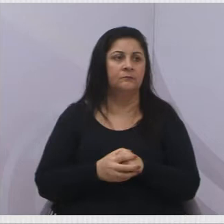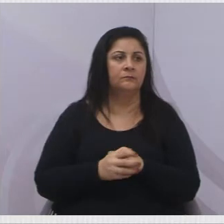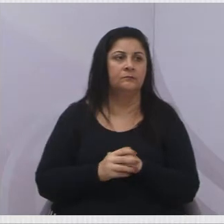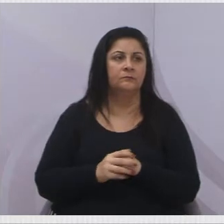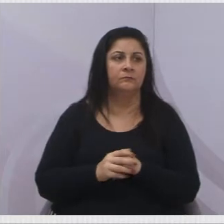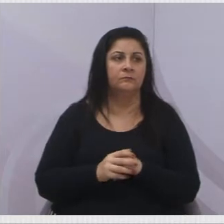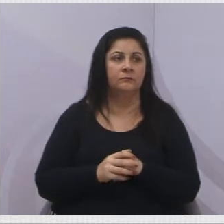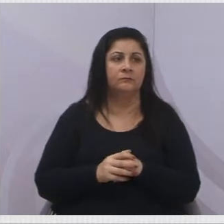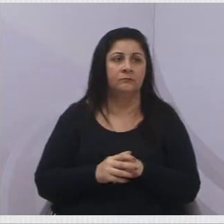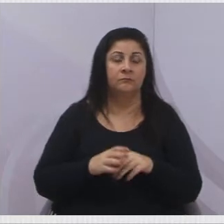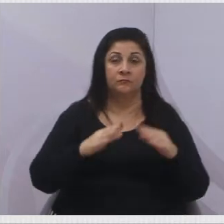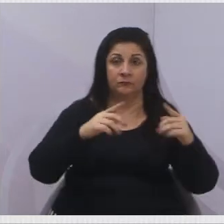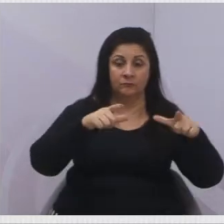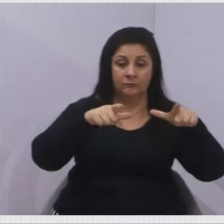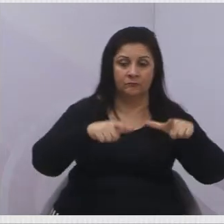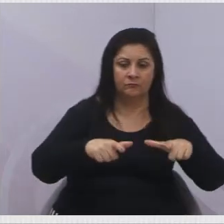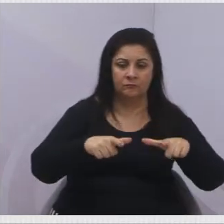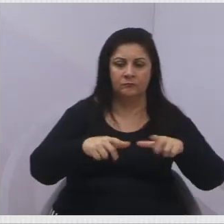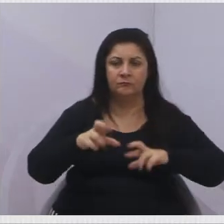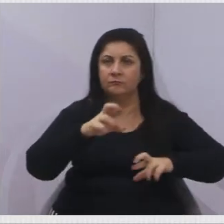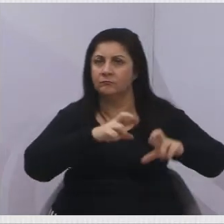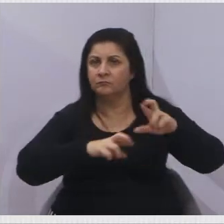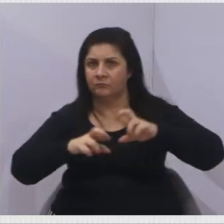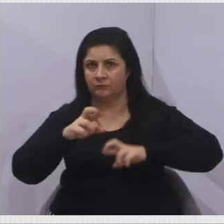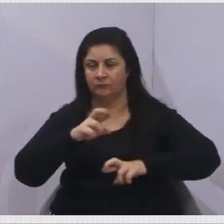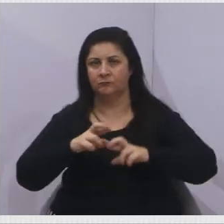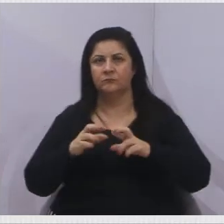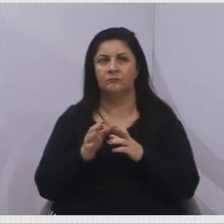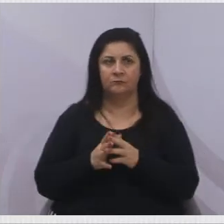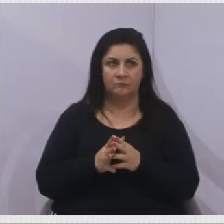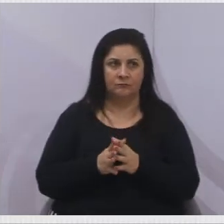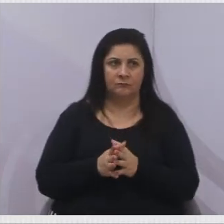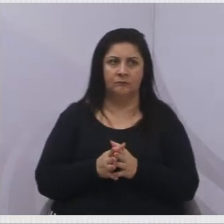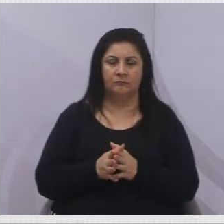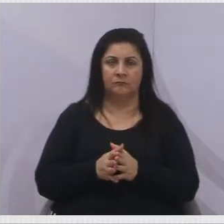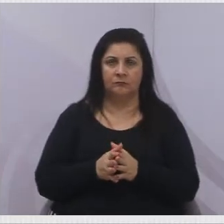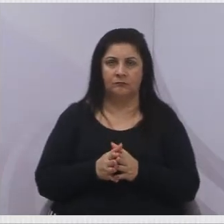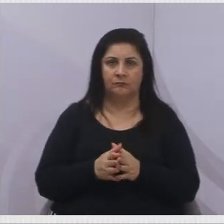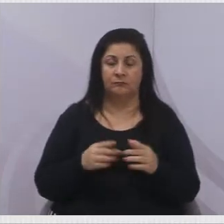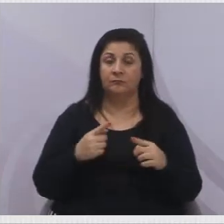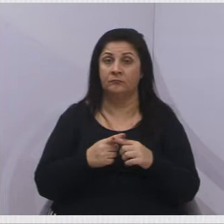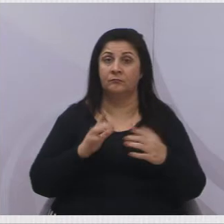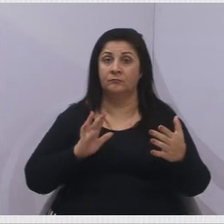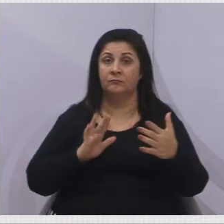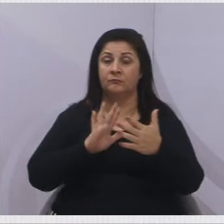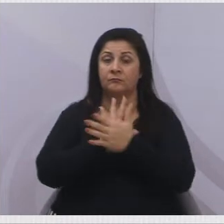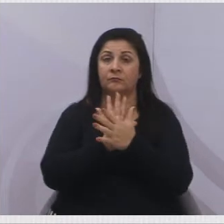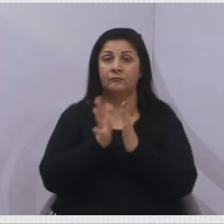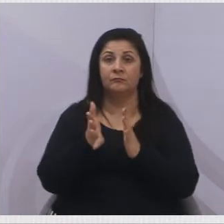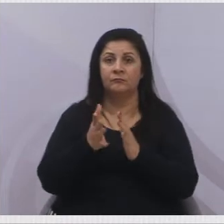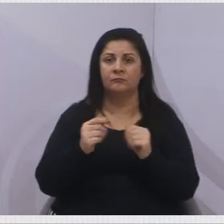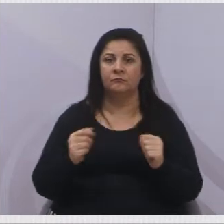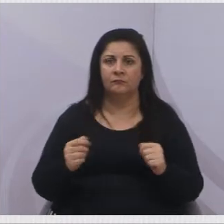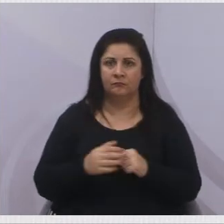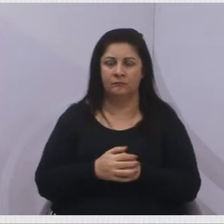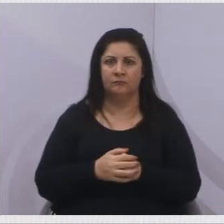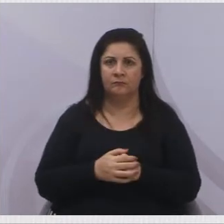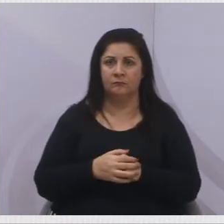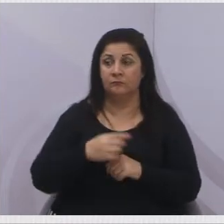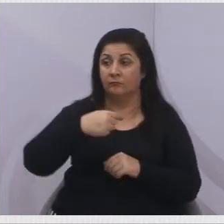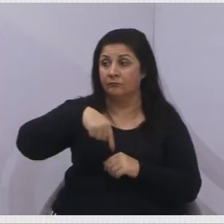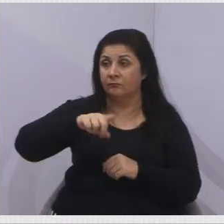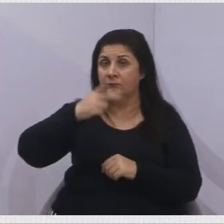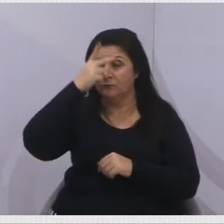imóveis vistoriados, está diretamente, o impacto direto da saída dos agentes de combate